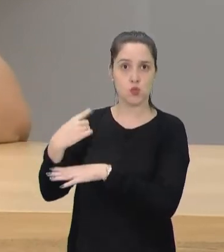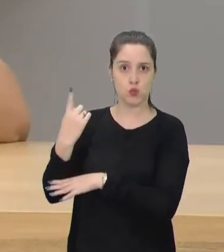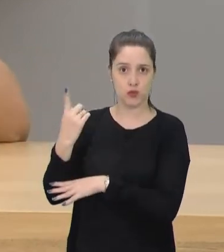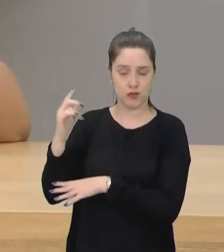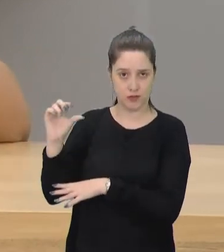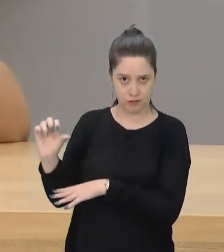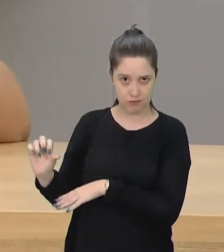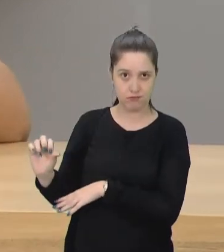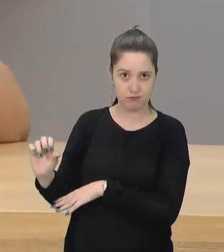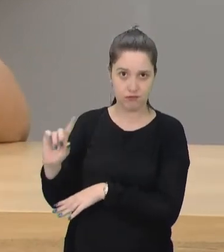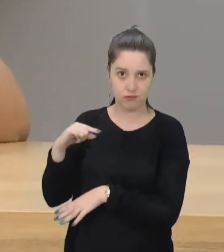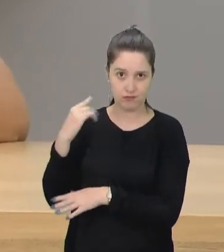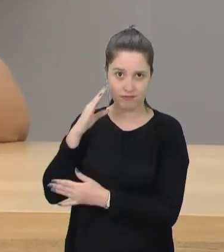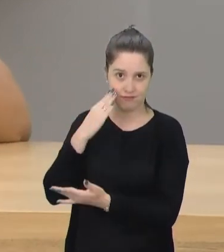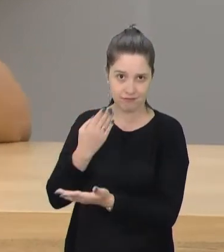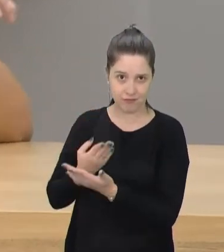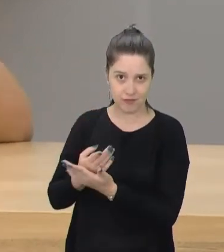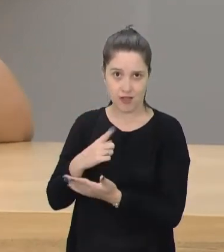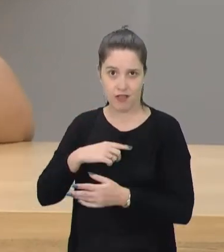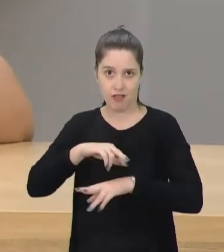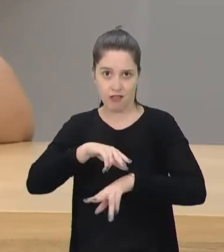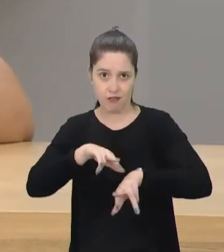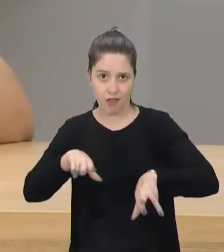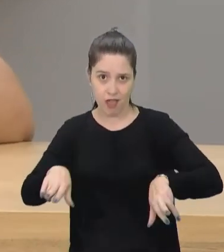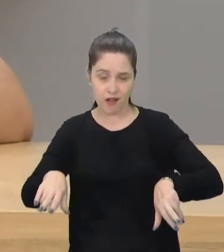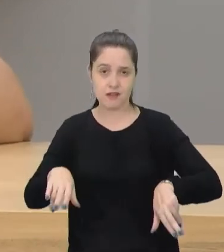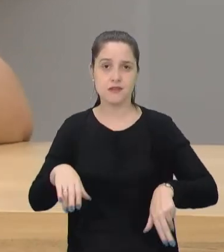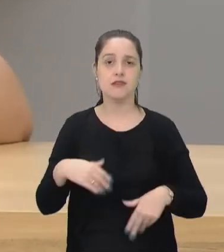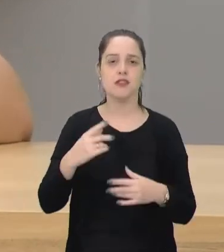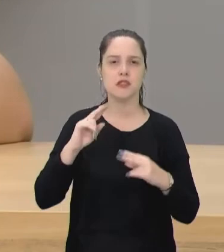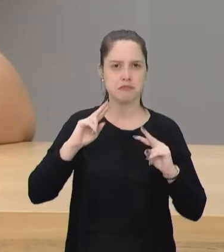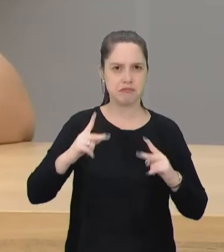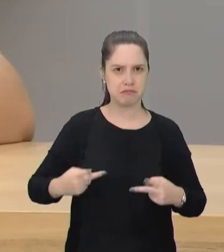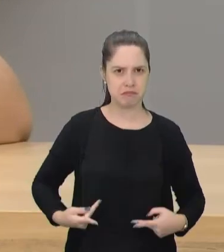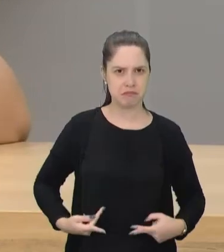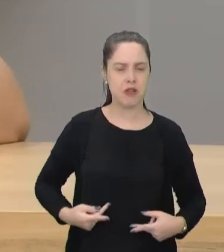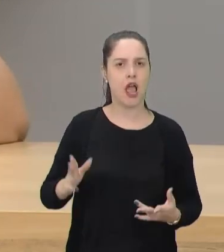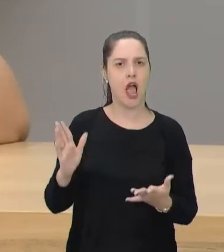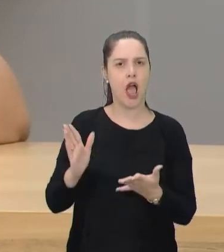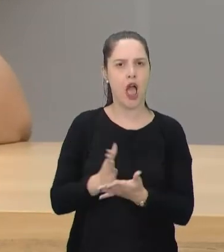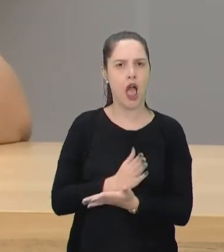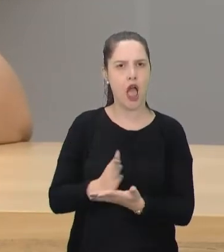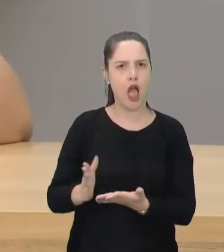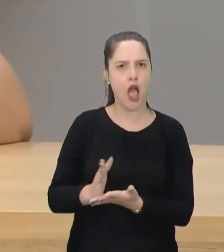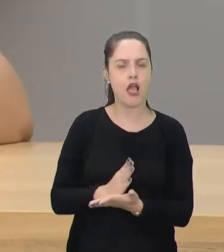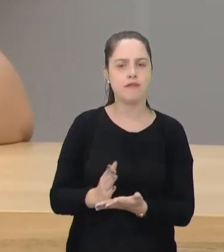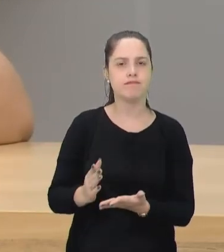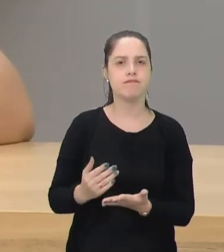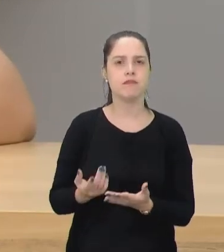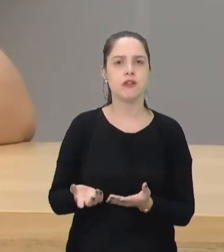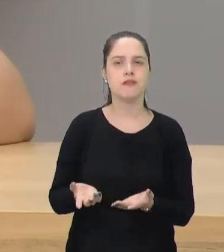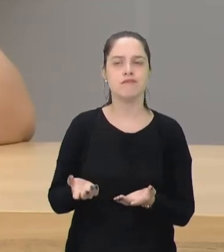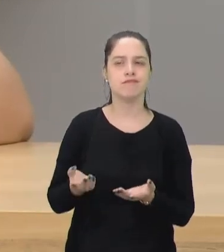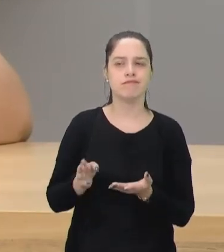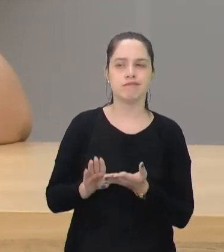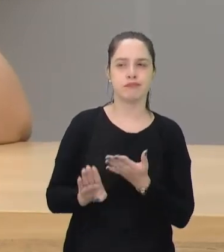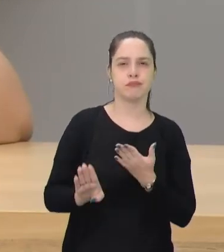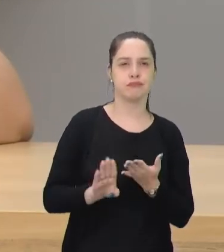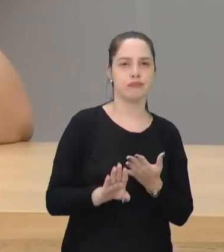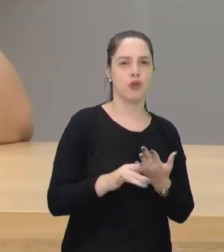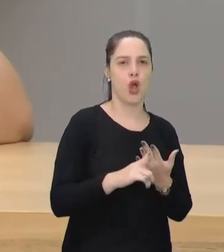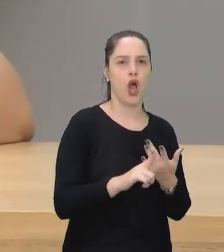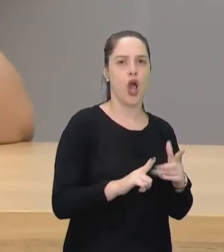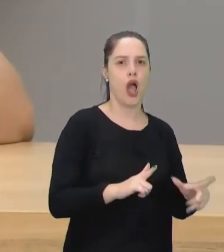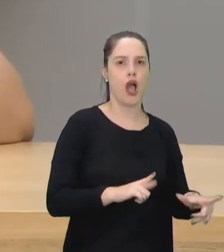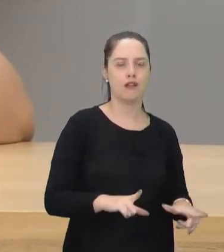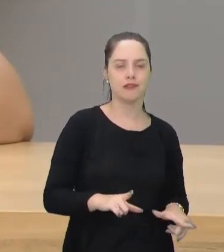que nós tínhamos várias espécies de seres humanos e algumas seriam inferiores às outras, tá?